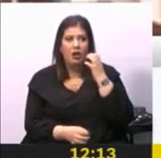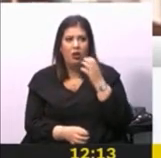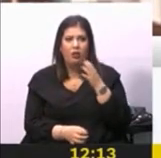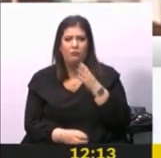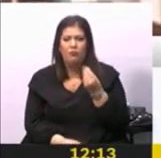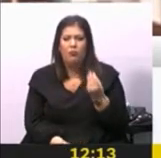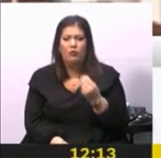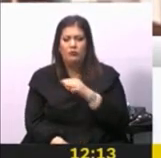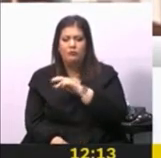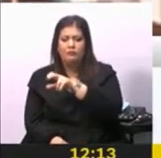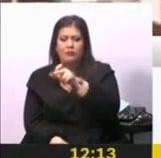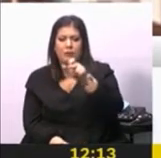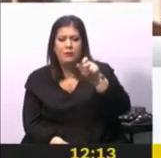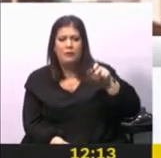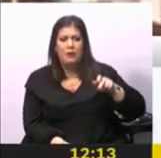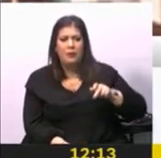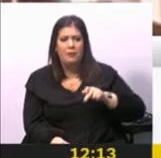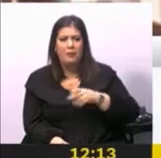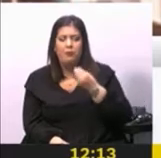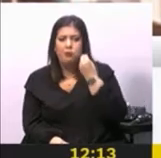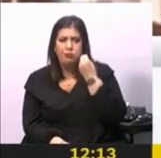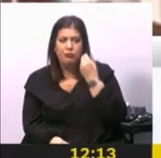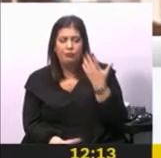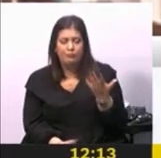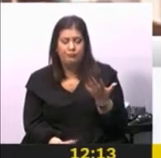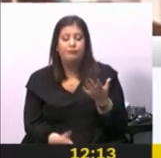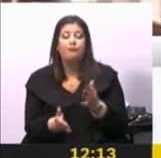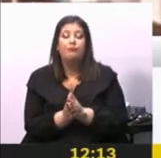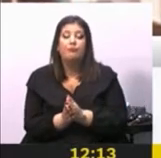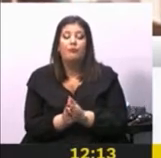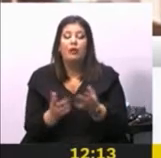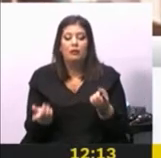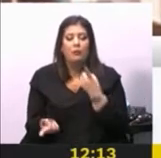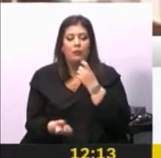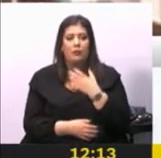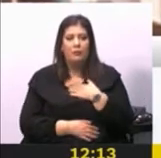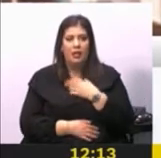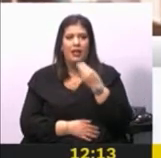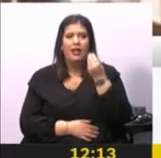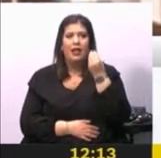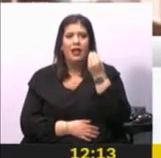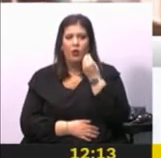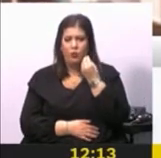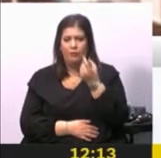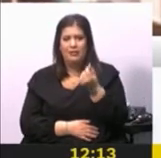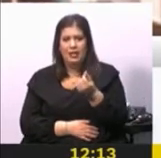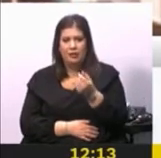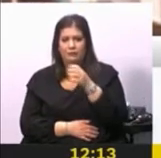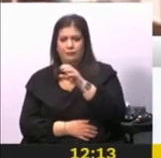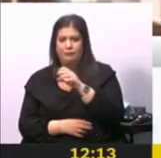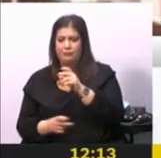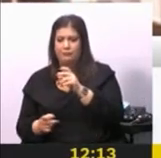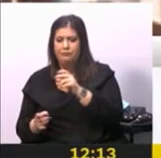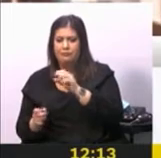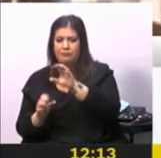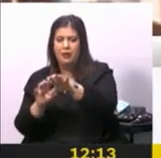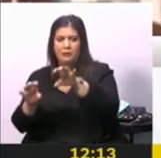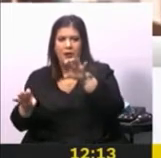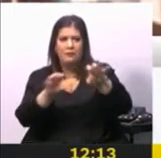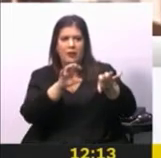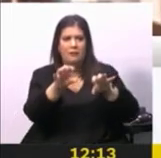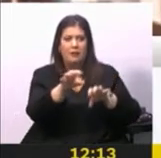vários circuitos. Aquilo que lhe perguntava é como é que o dinheiro passa entre estes vários circuitos e